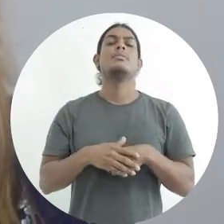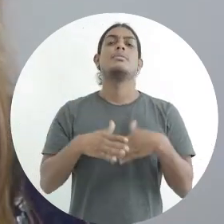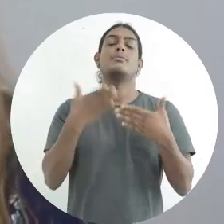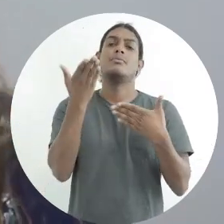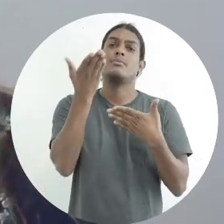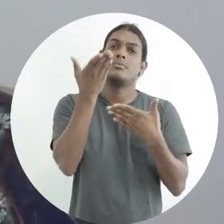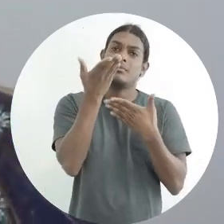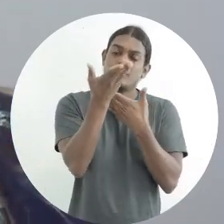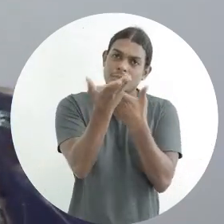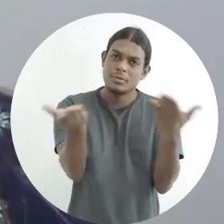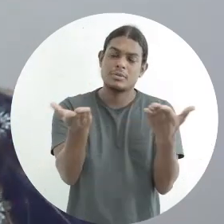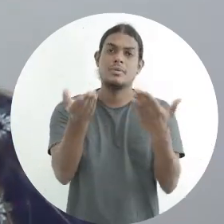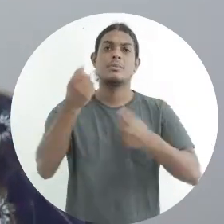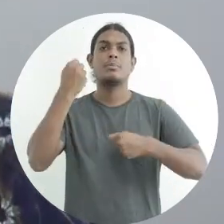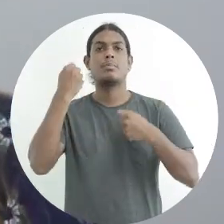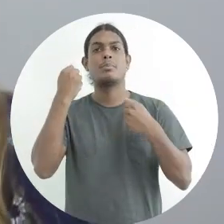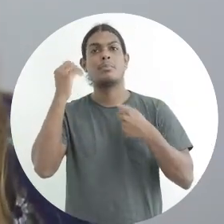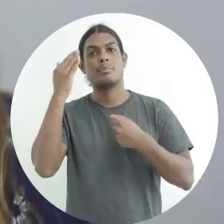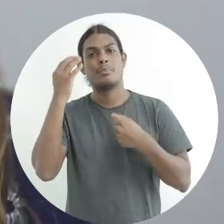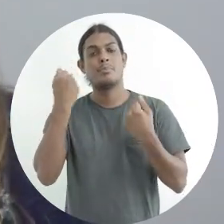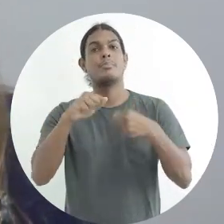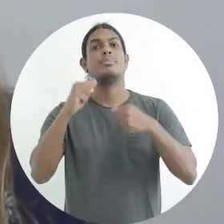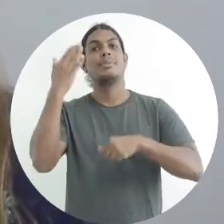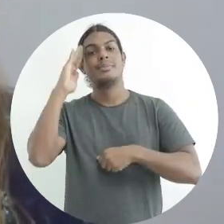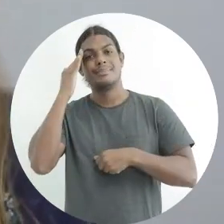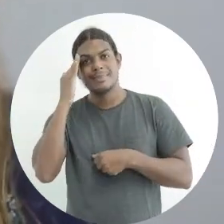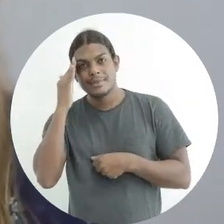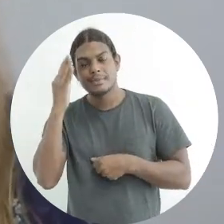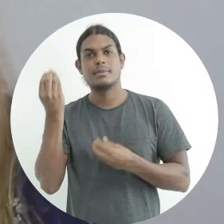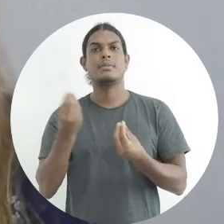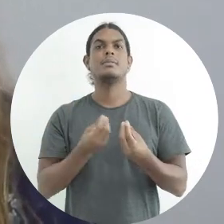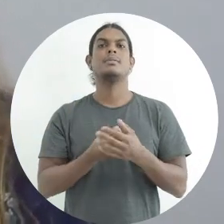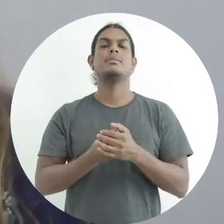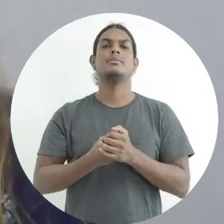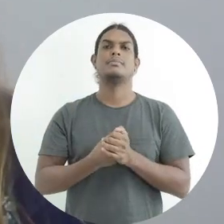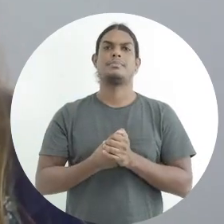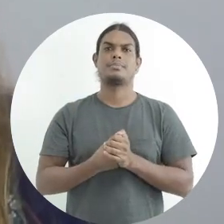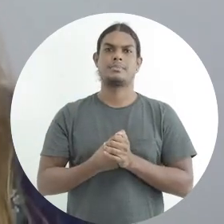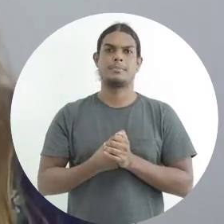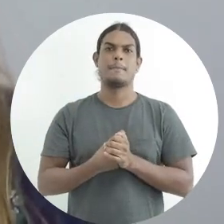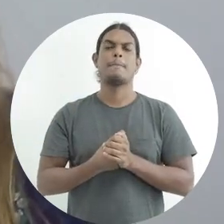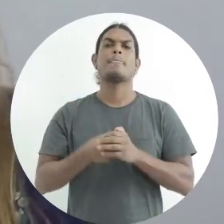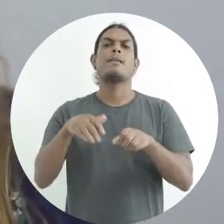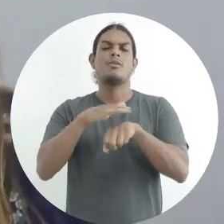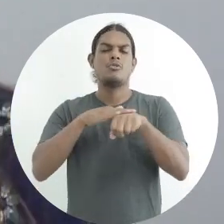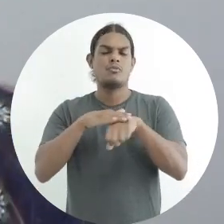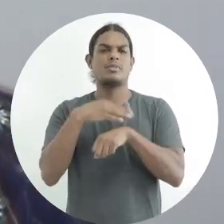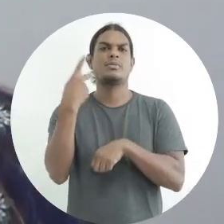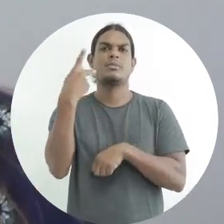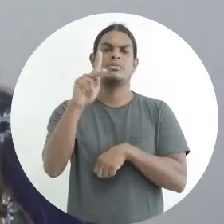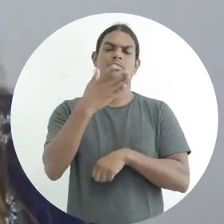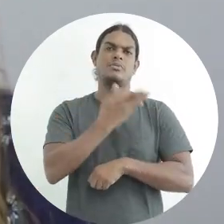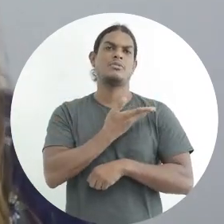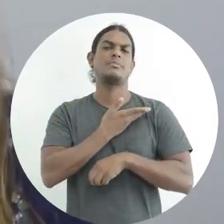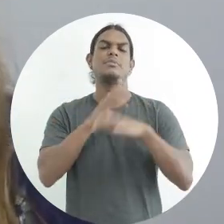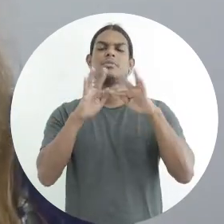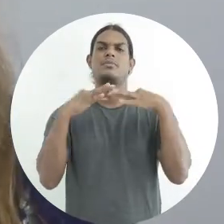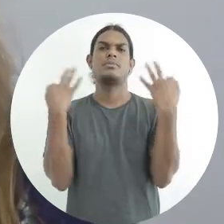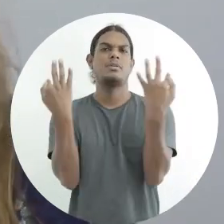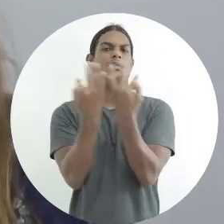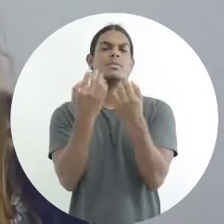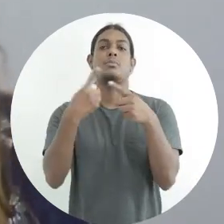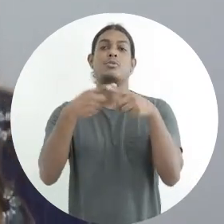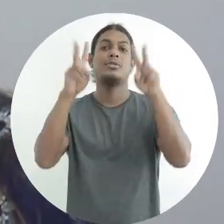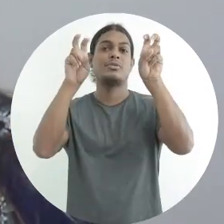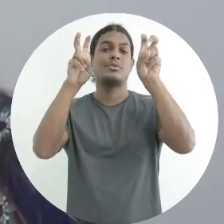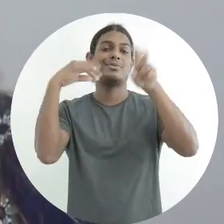os noticiários, poder conversar no dia a dia com seus amigos e familiares. São temas